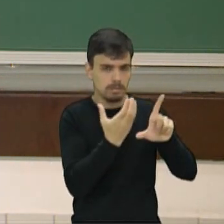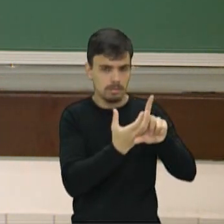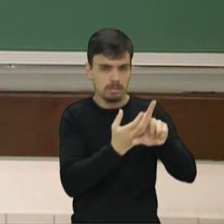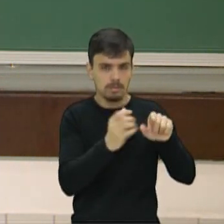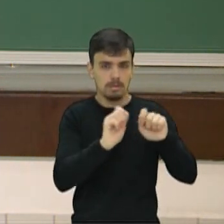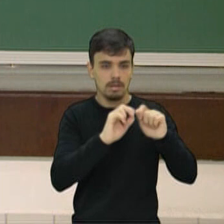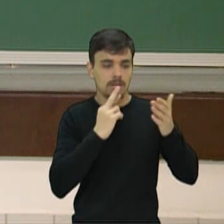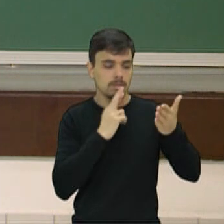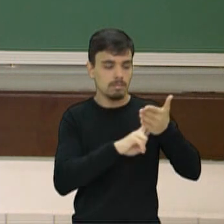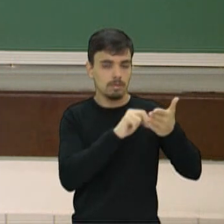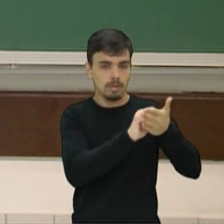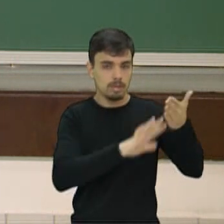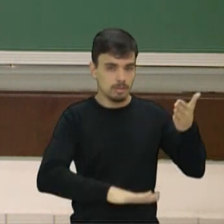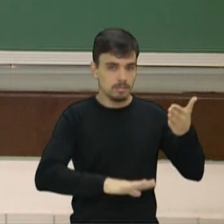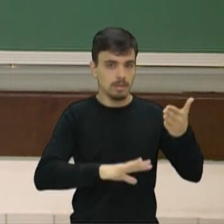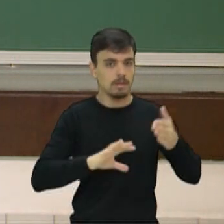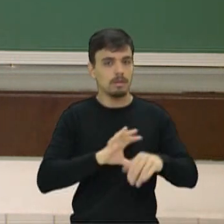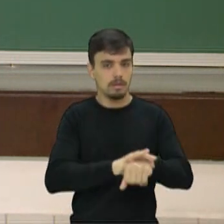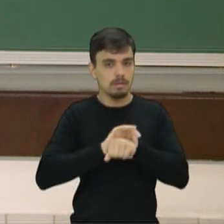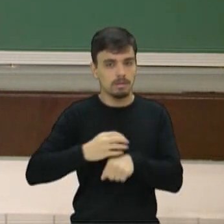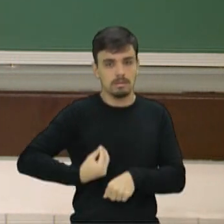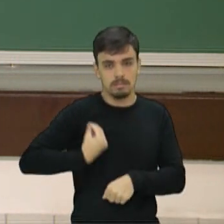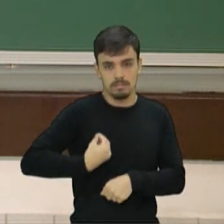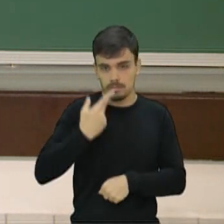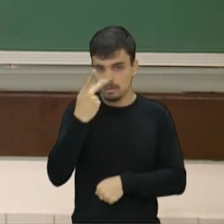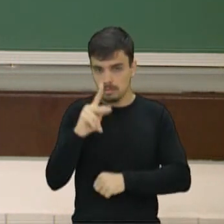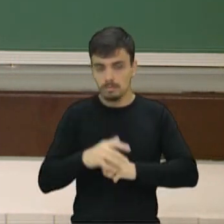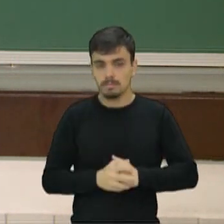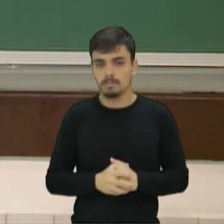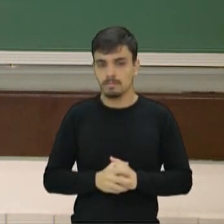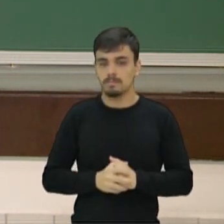e responda a atividade para que isso contabilize a